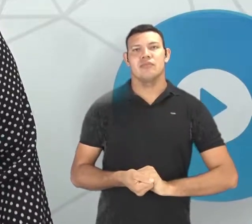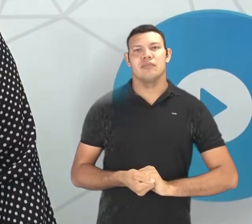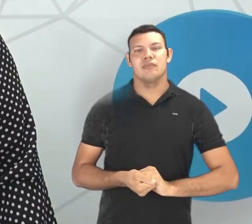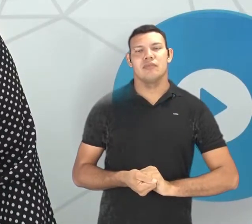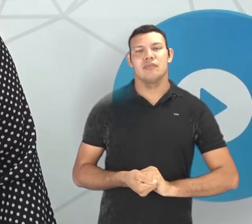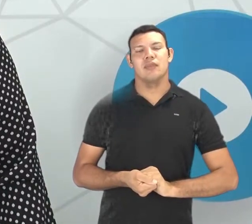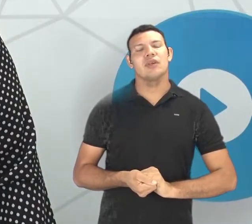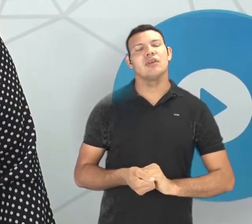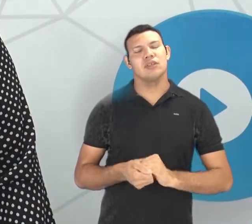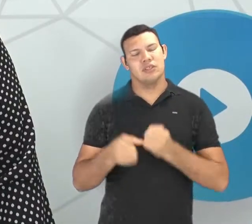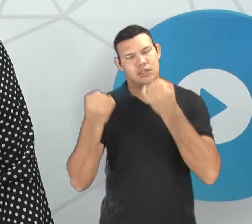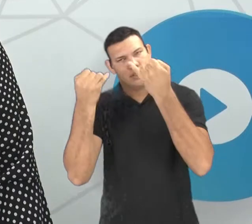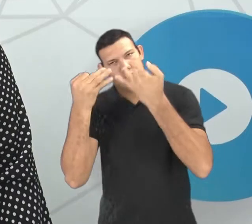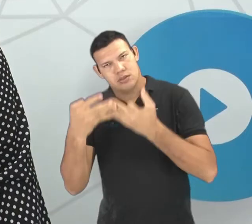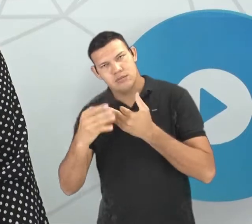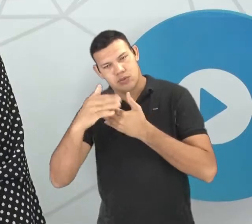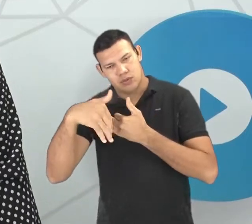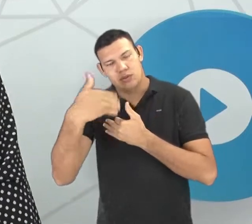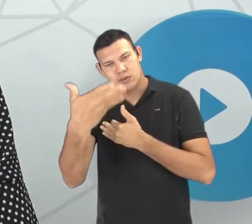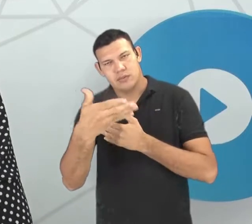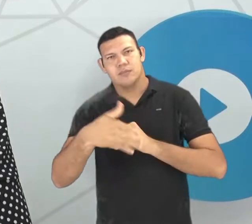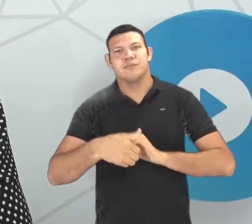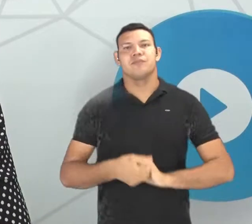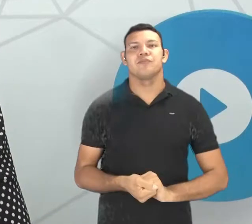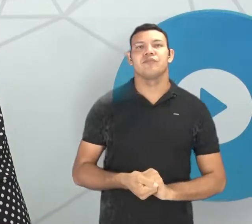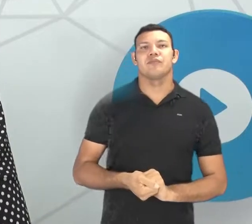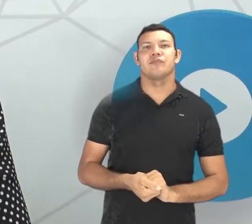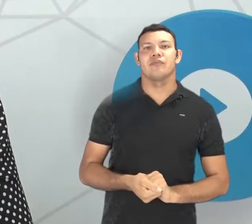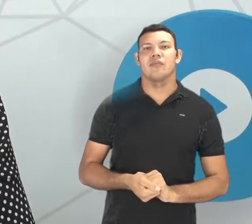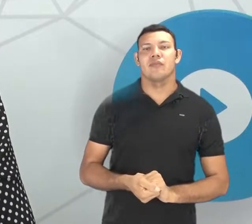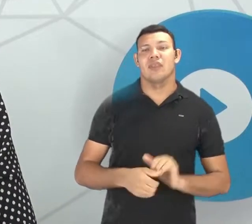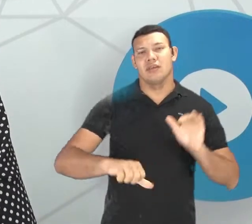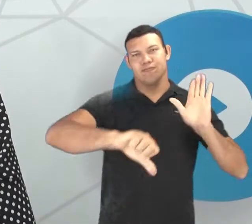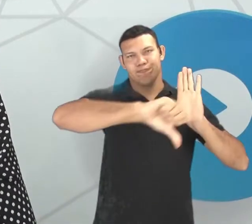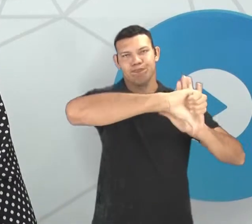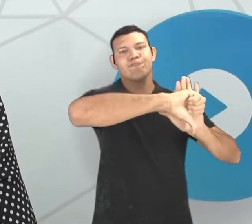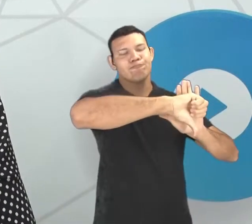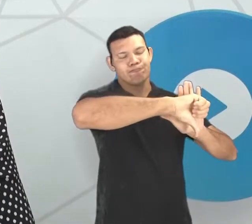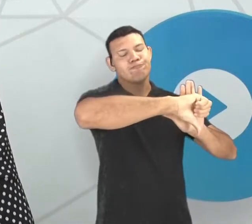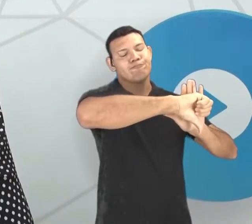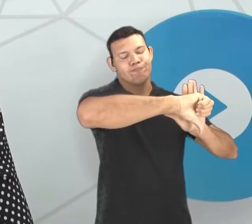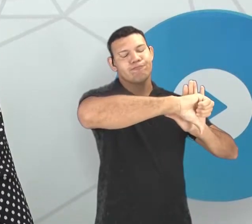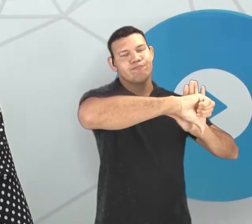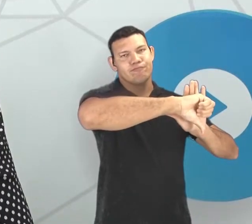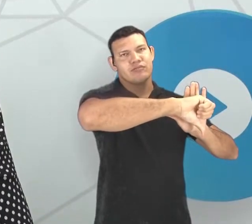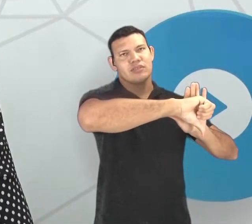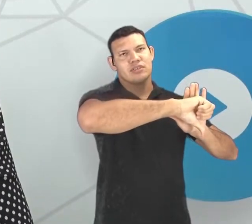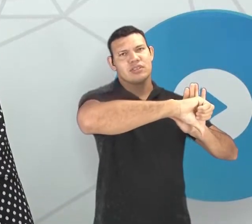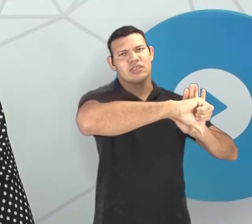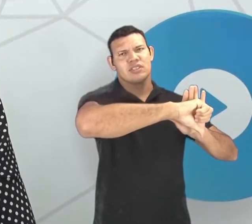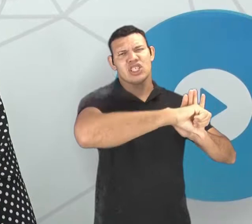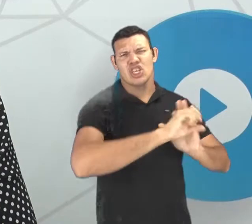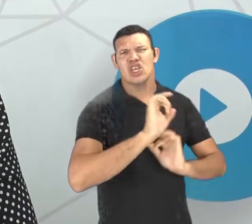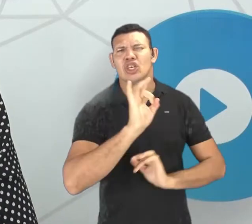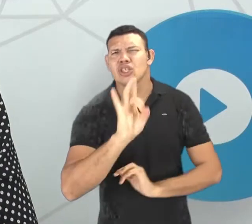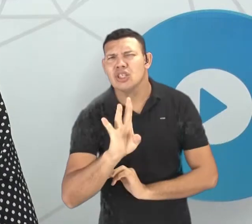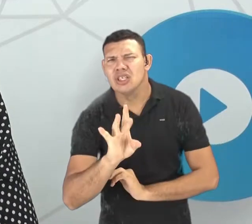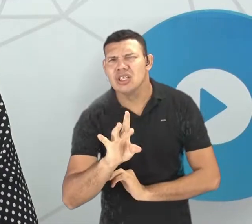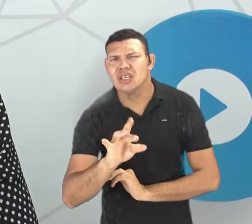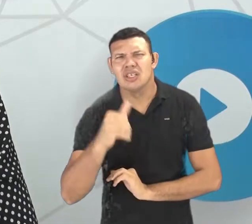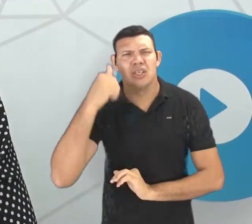casas, conforme nós falaremos mais adiante. Pois bem, são esses crimes, mas nós falamos só que existe